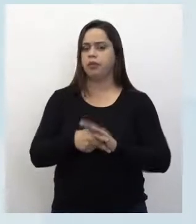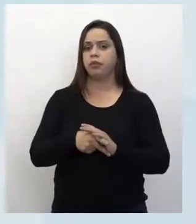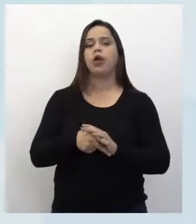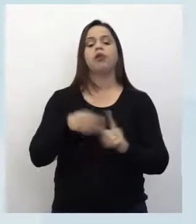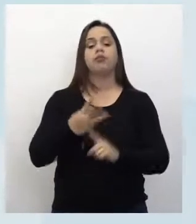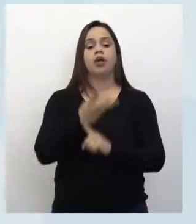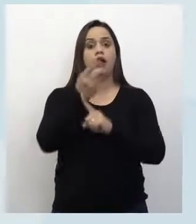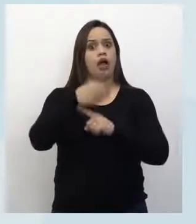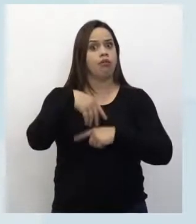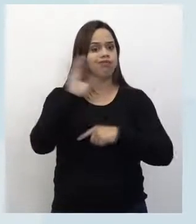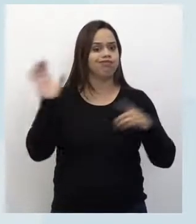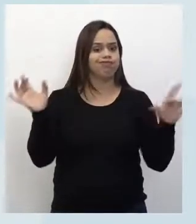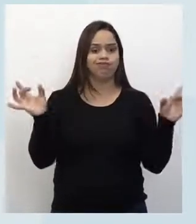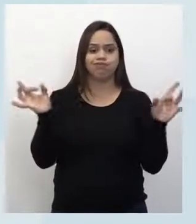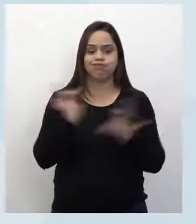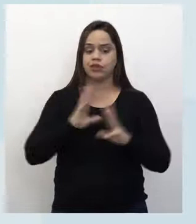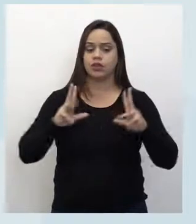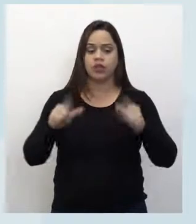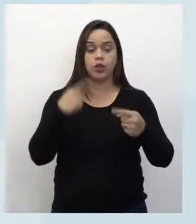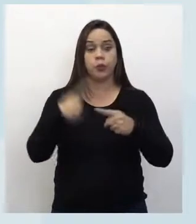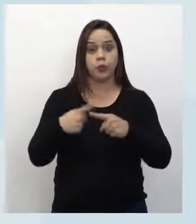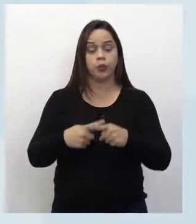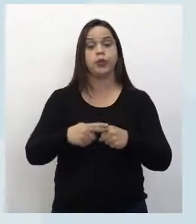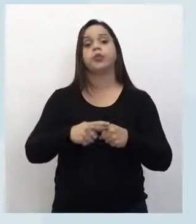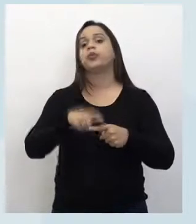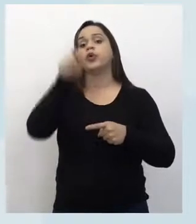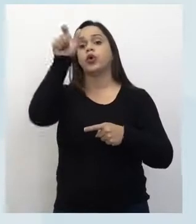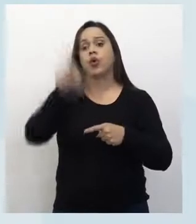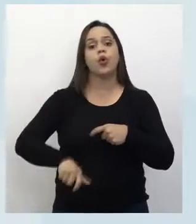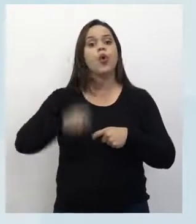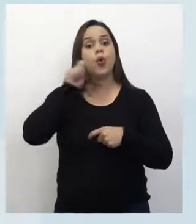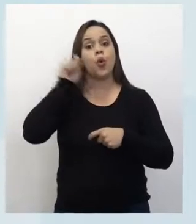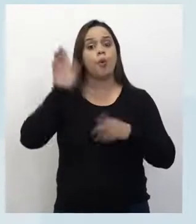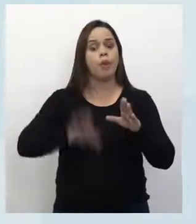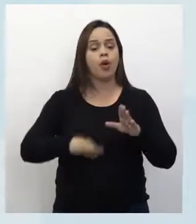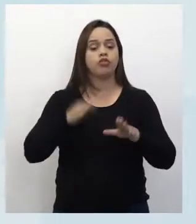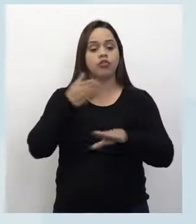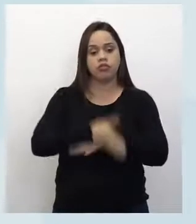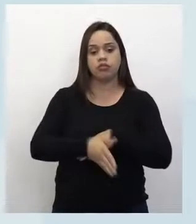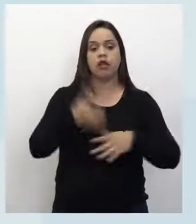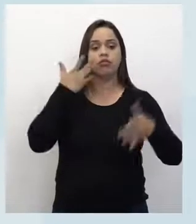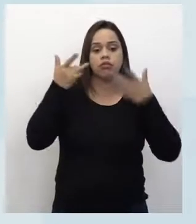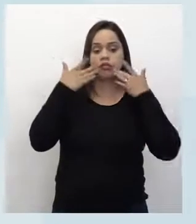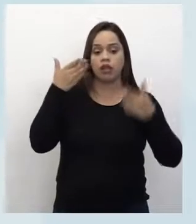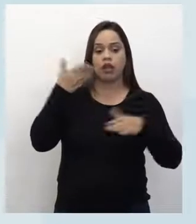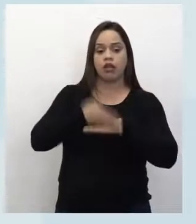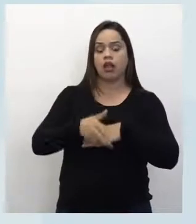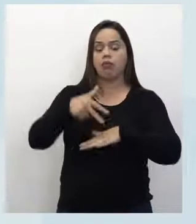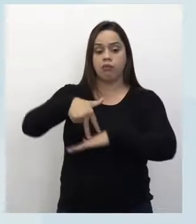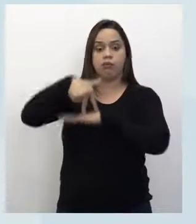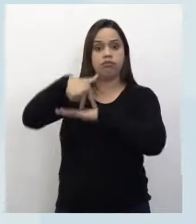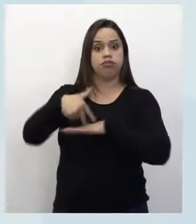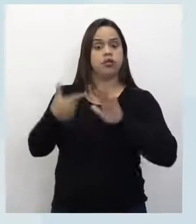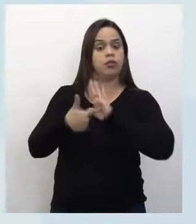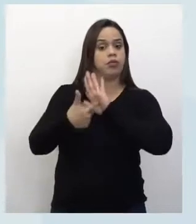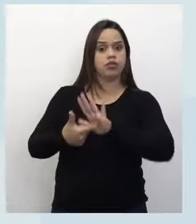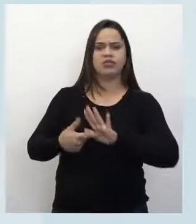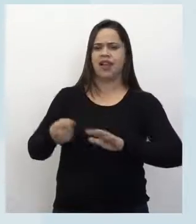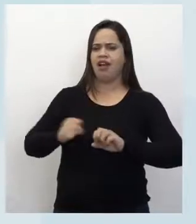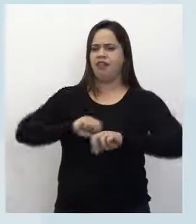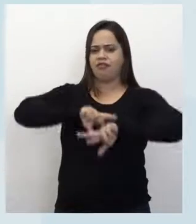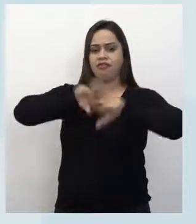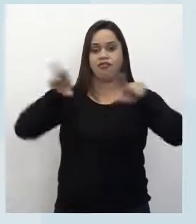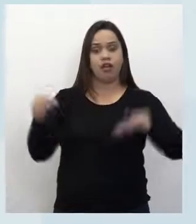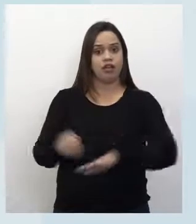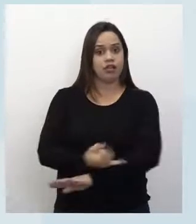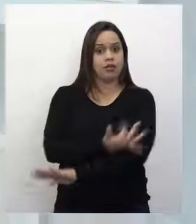ator, quando ele entra na peça, ele pode encenar vários personagens e representar diversas emoções, provocando reações diferentes